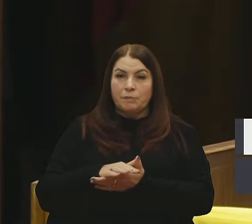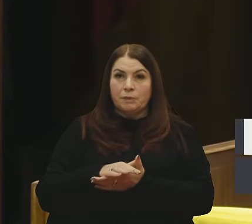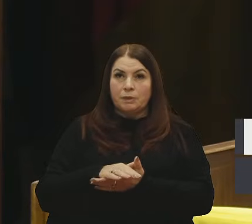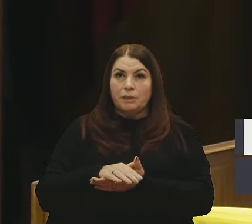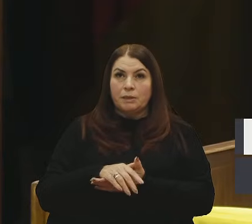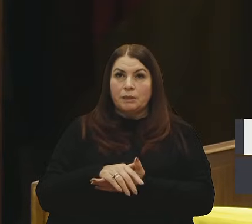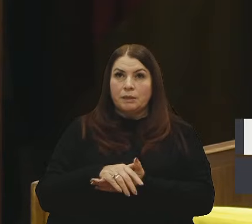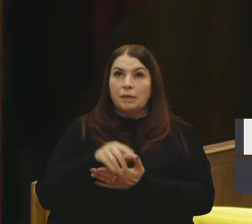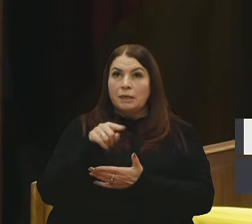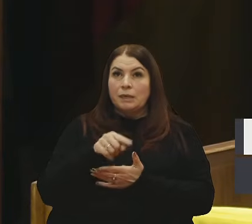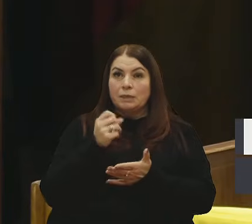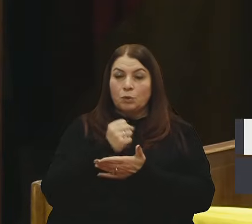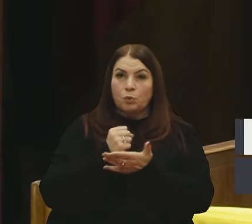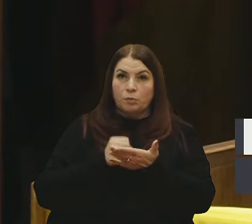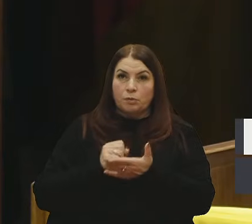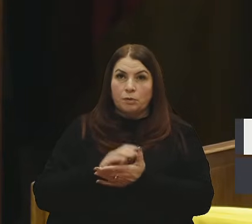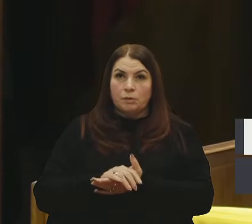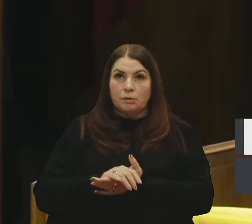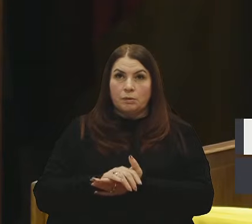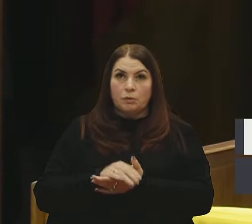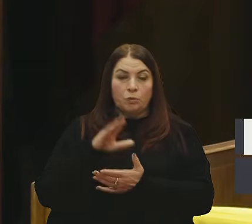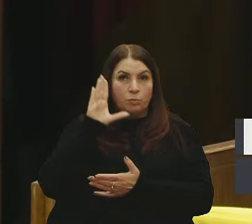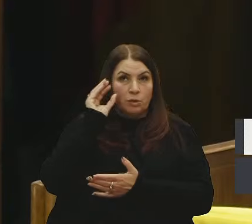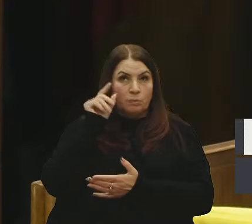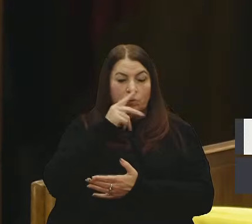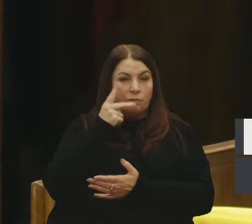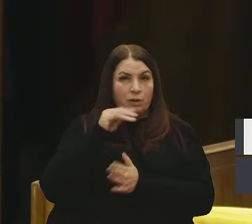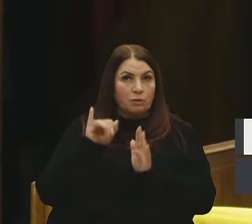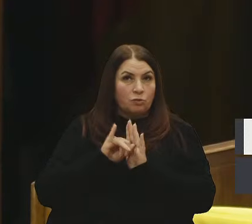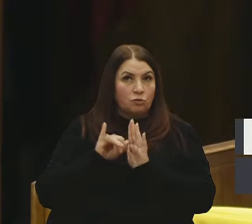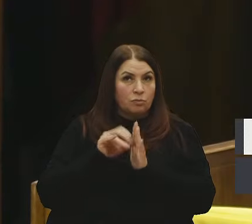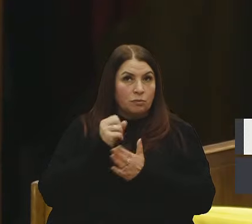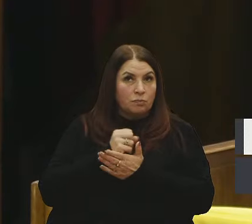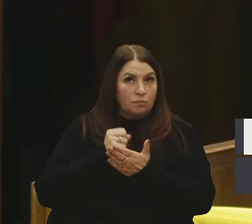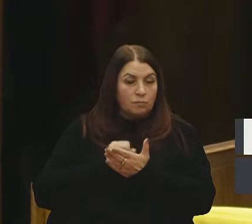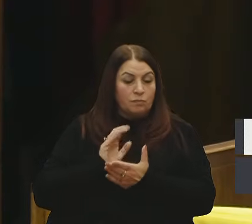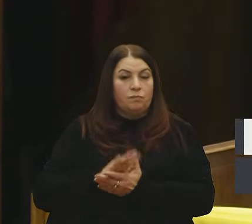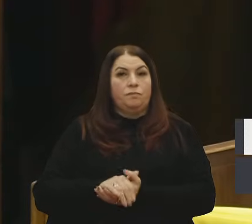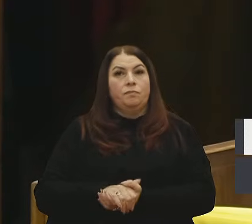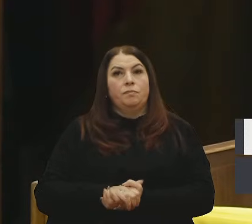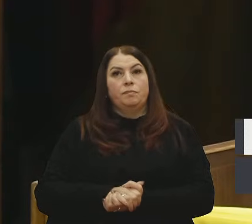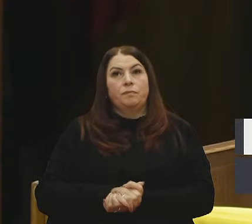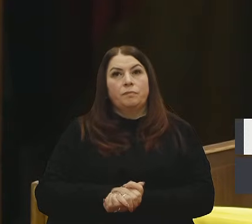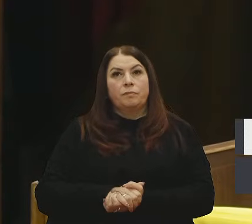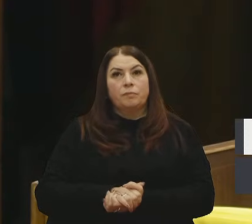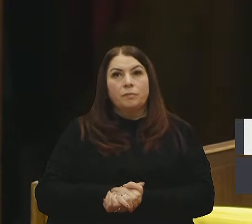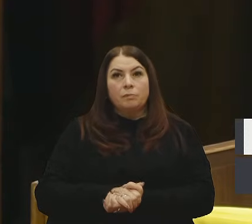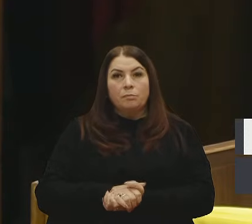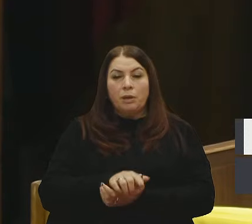decorrentes deste contrato. Observe, eu não falei do edital, eu falei do contrato. Tá?